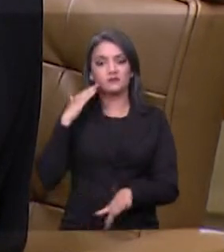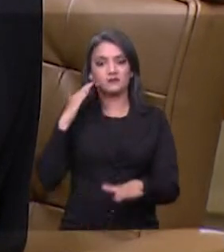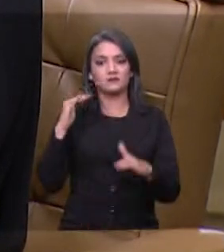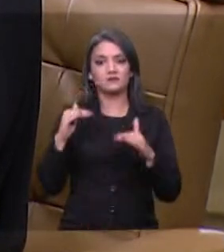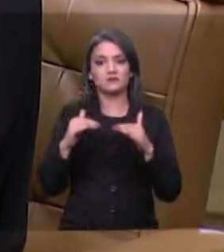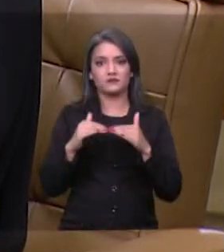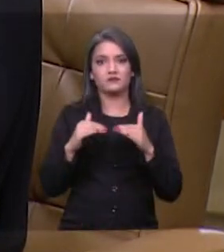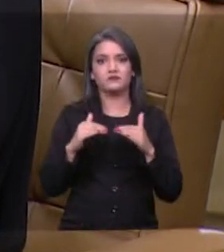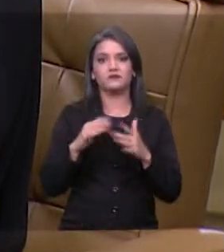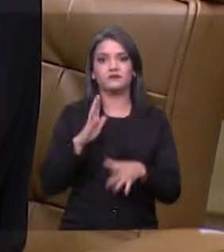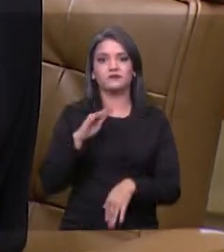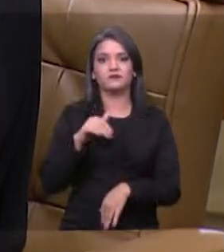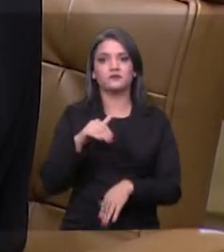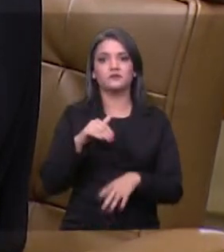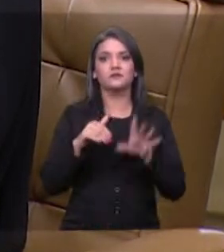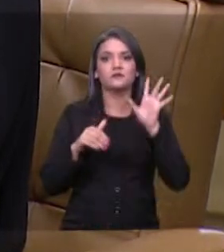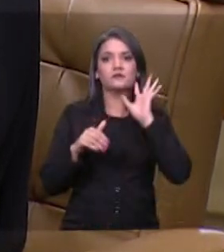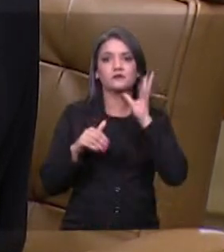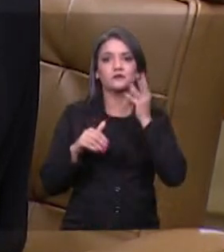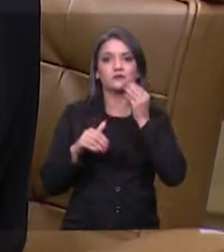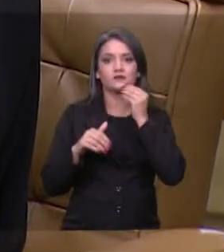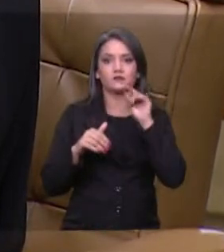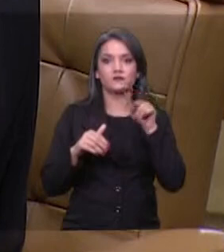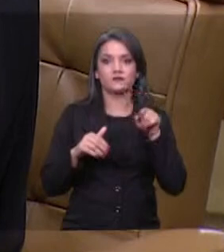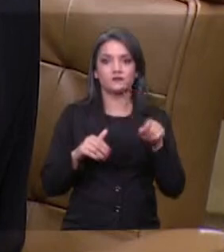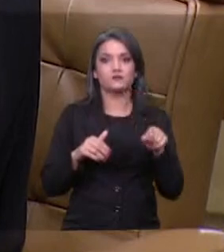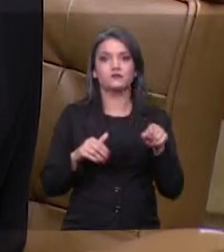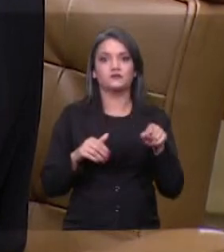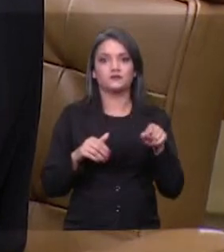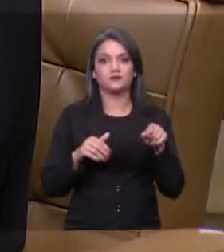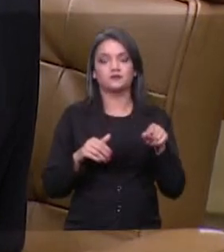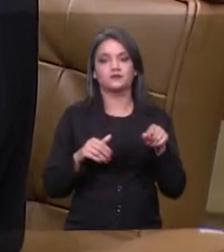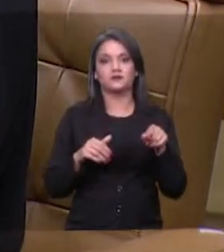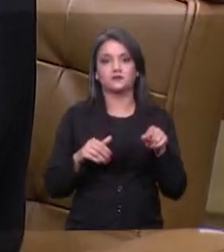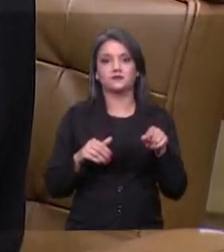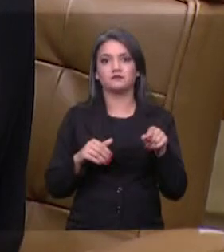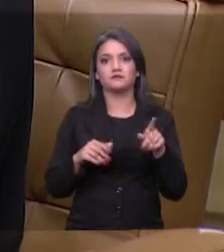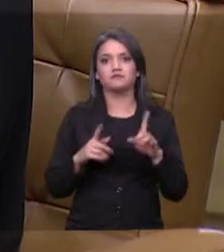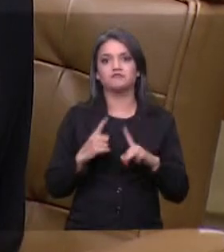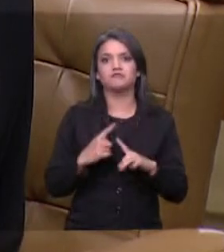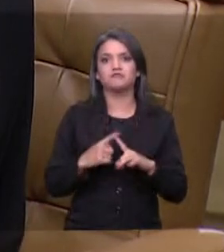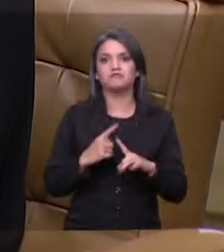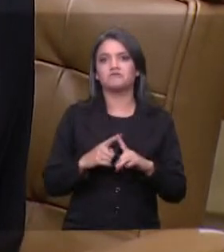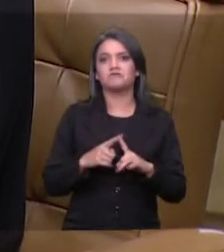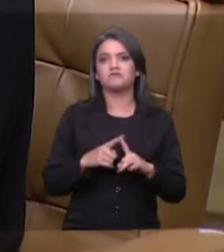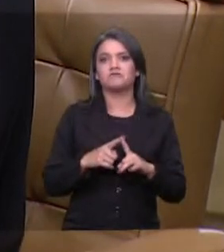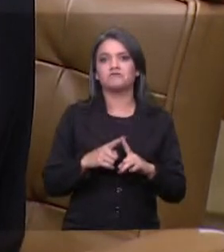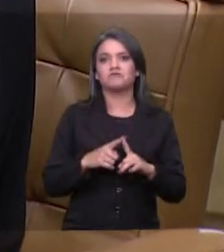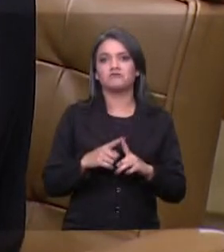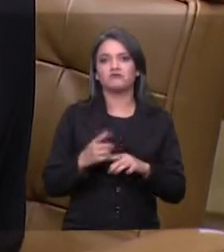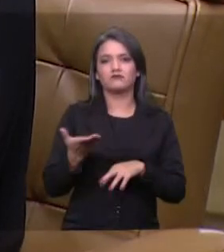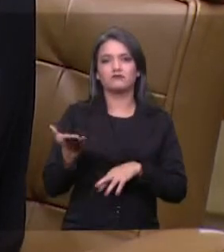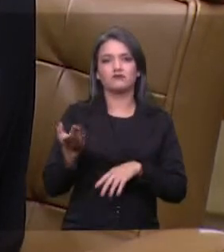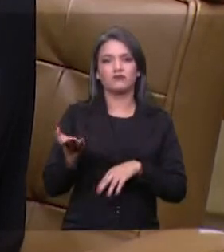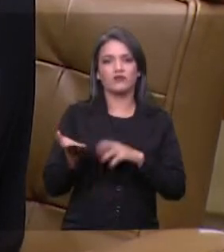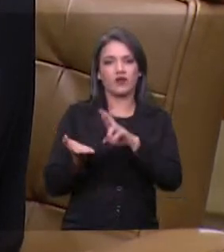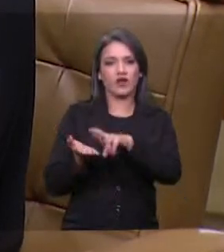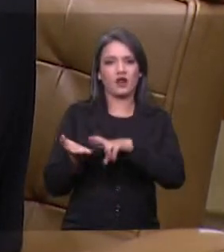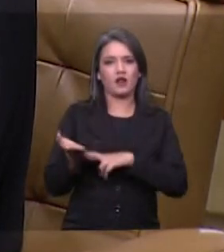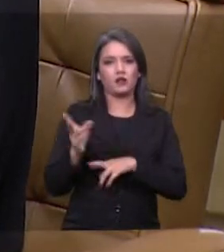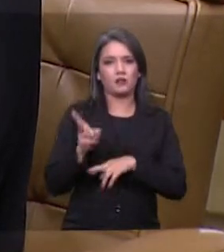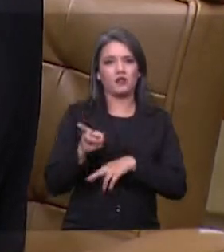a divergência do eminente ministro Dias Toffoli. Aqui, acredito que o eminente relator tenha mantido a posição